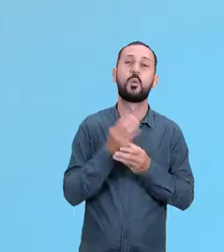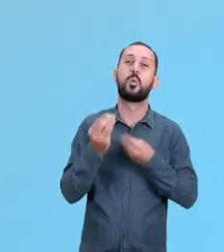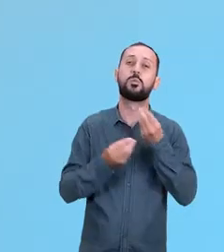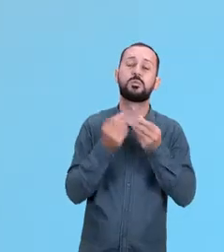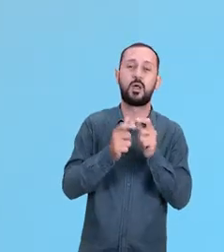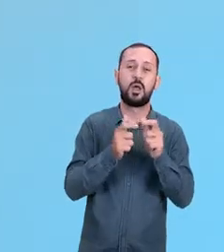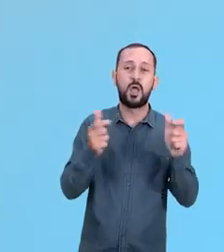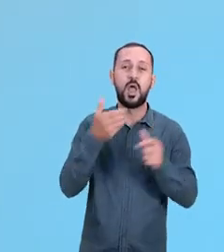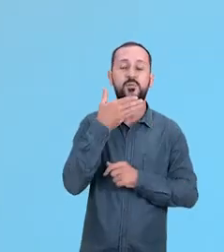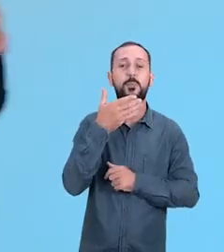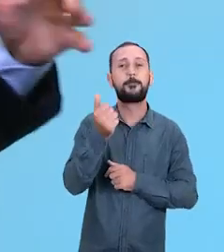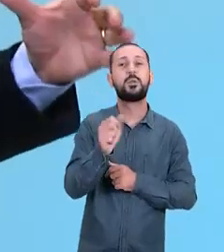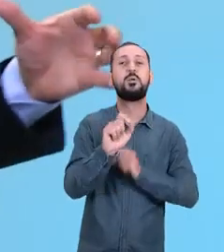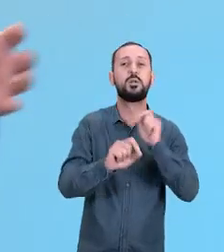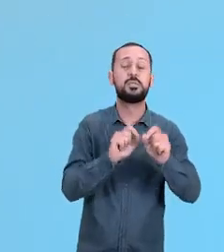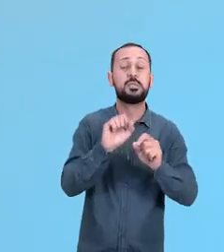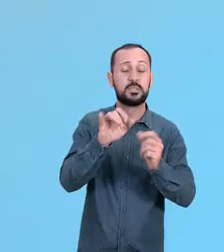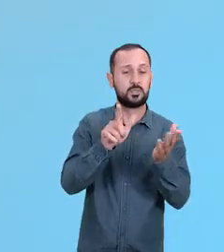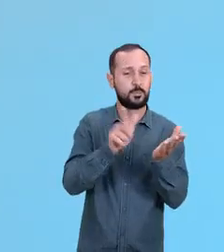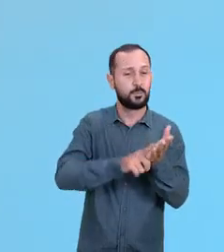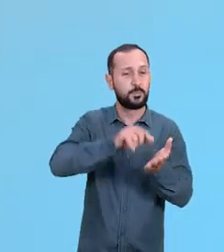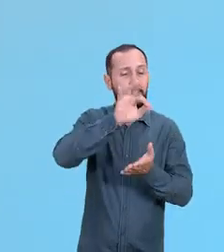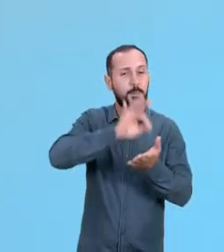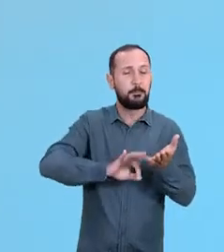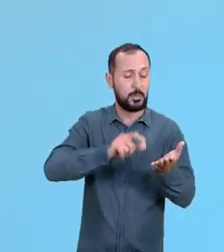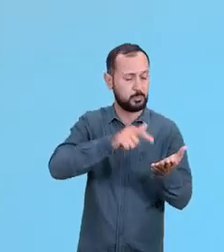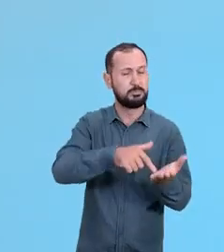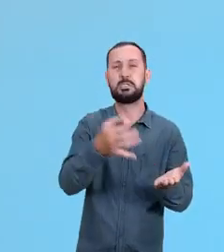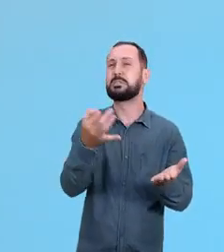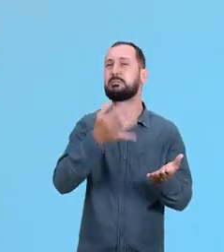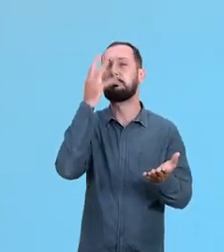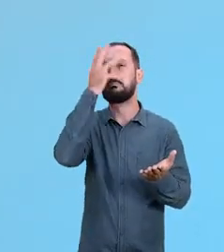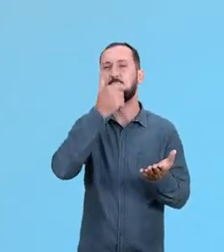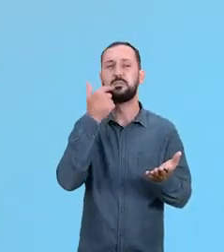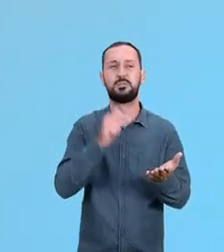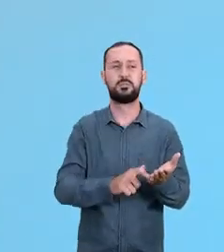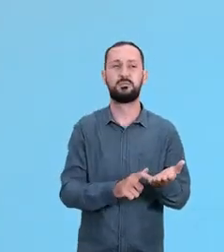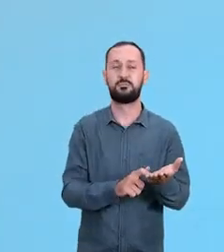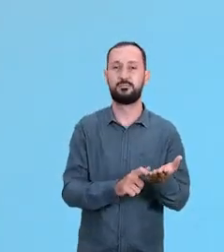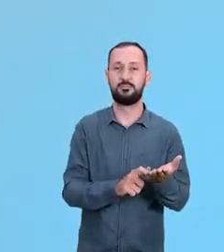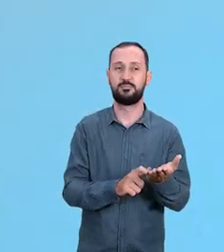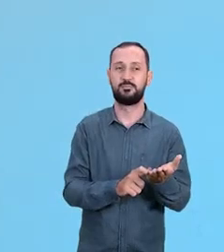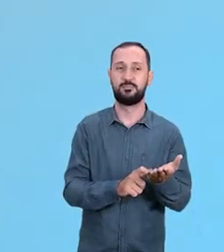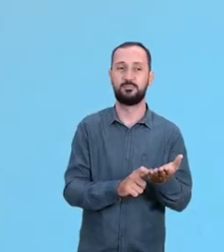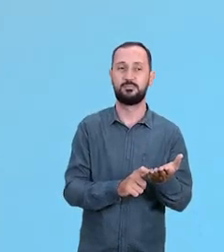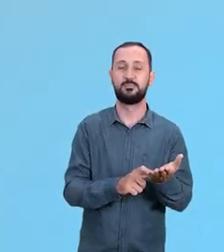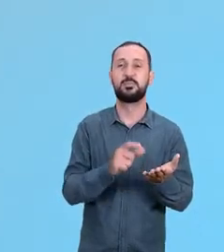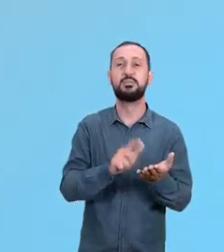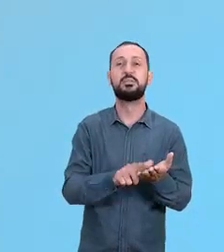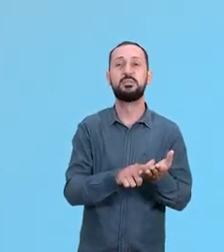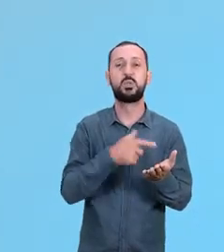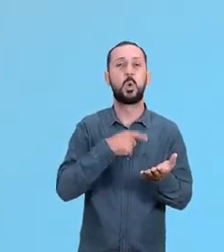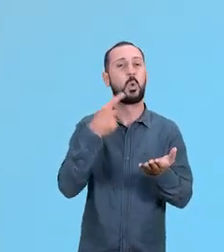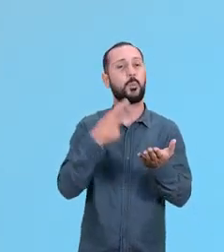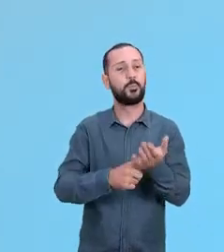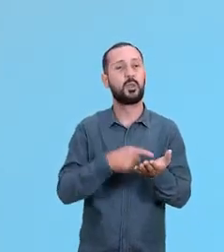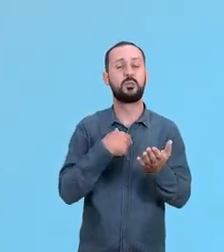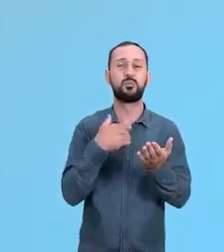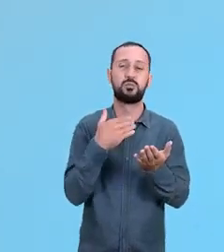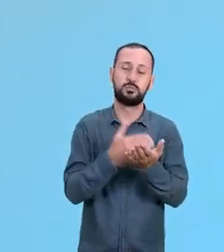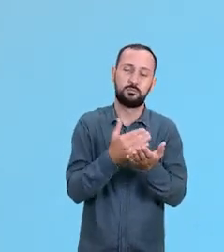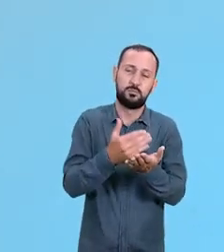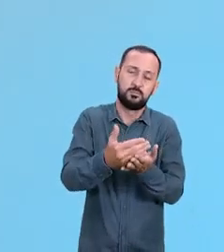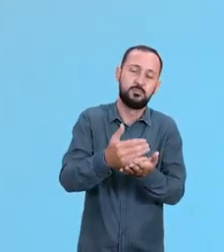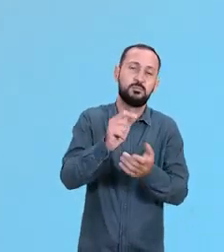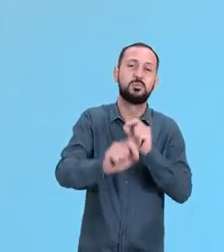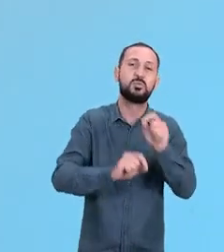ampliar, melhorar, se no papel está tudo certo? Se dentro da pactuação, dentro dos encaminhamentos